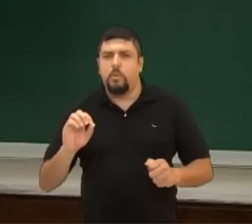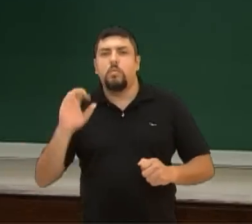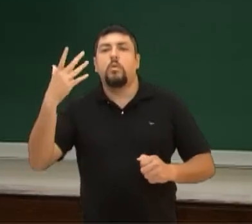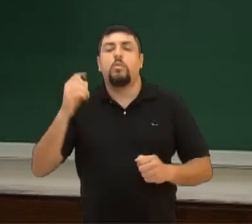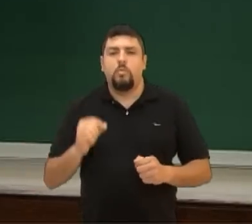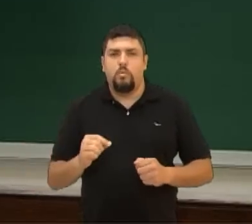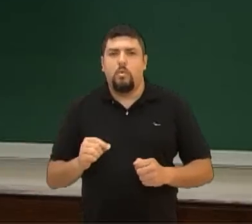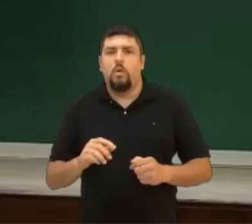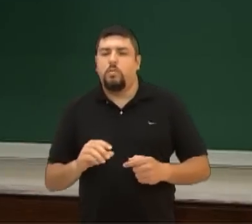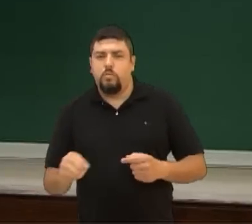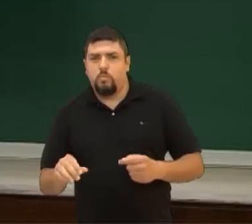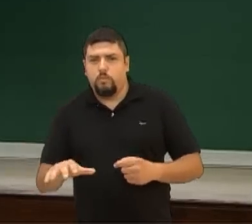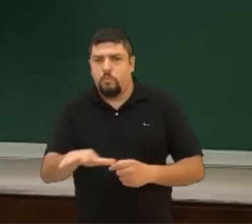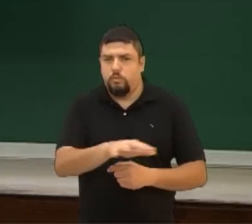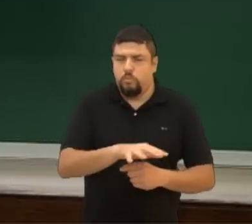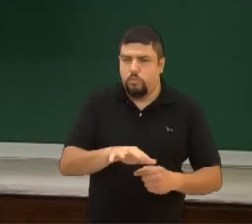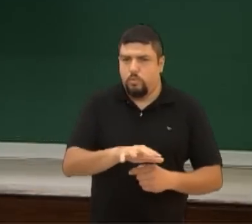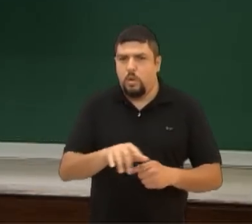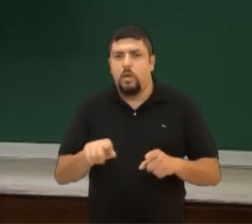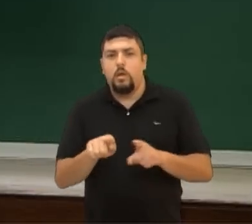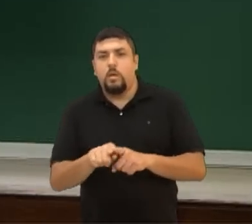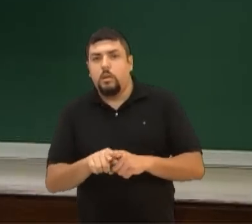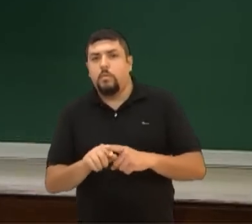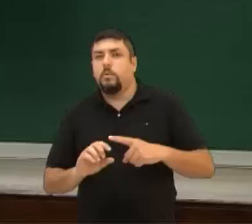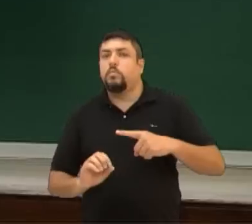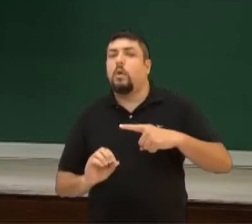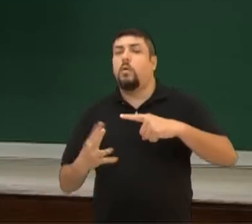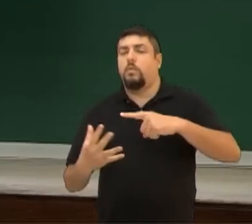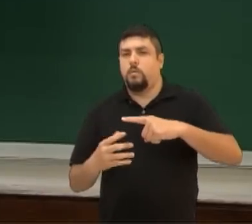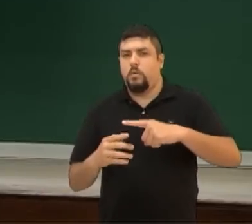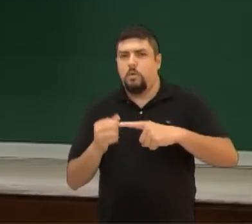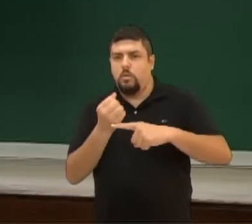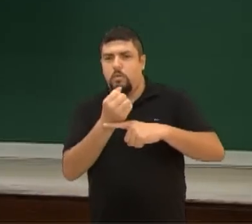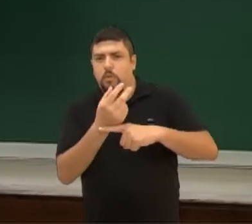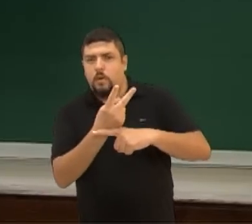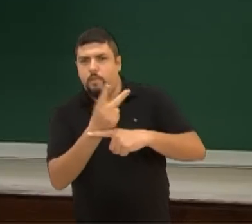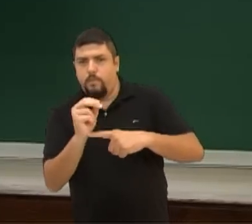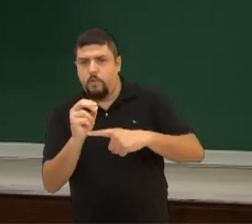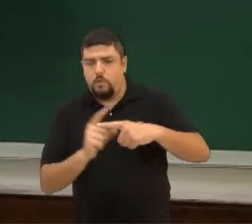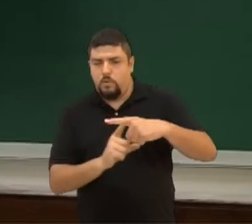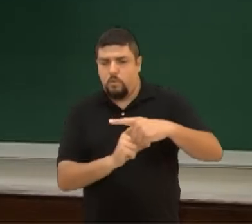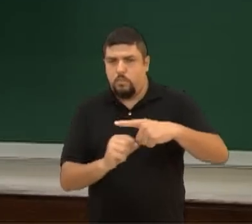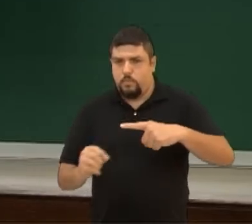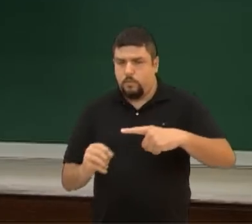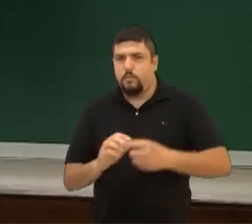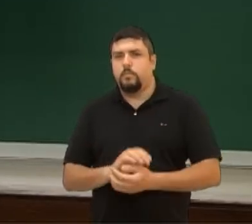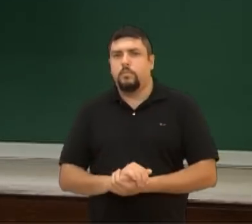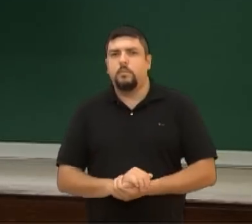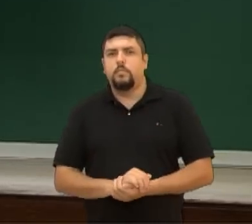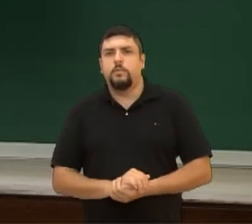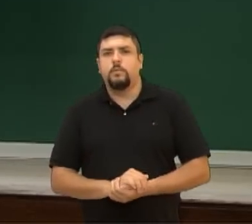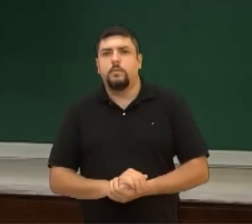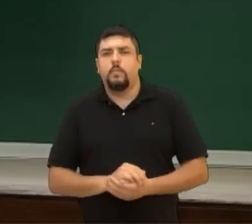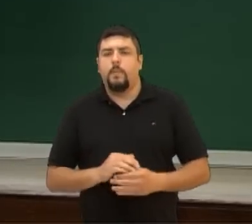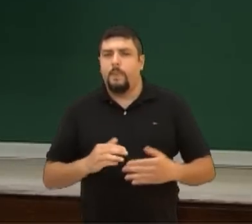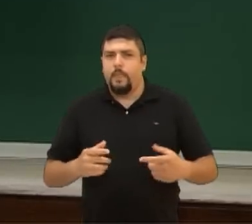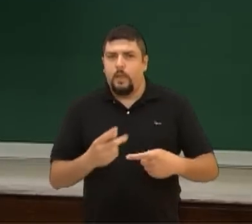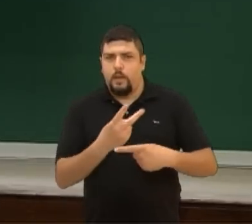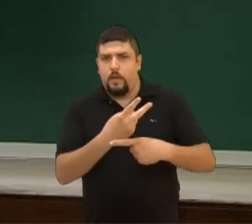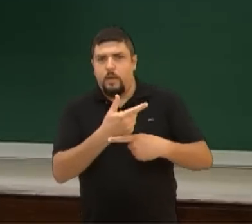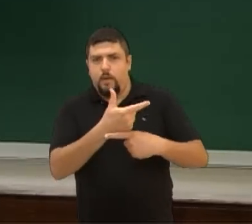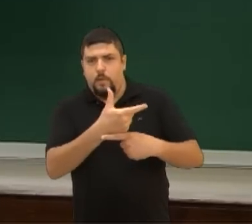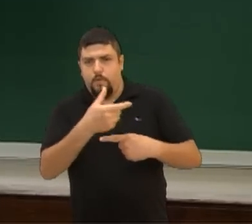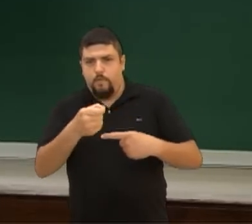o espaço amostral e o evento que eu quero que ocorra. Ficou 20 sobre 100, né? Olha que a professora aqui, ó, colocou 100 para